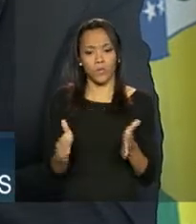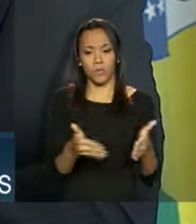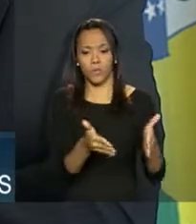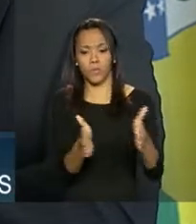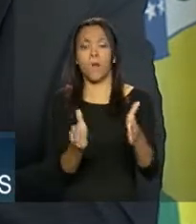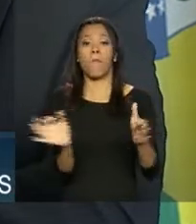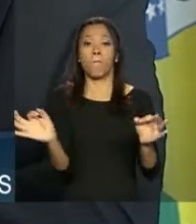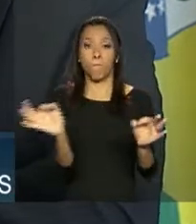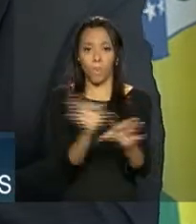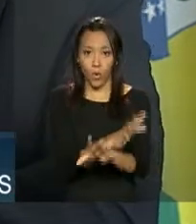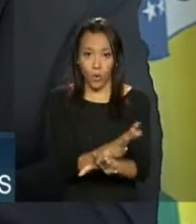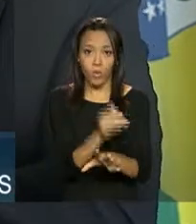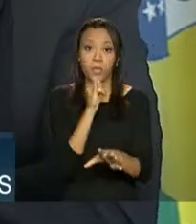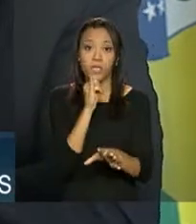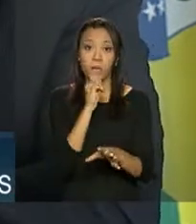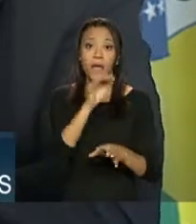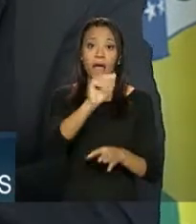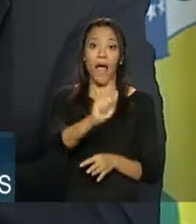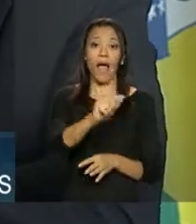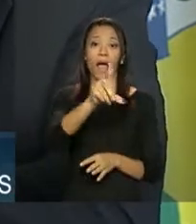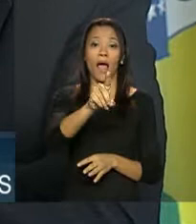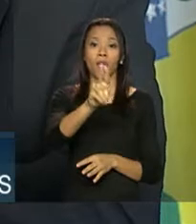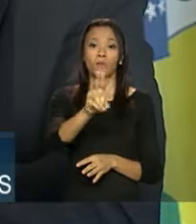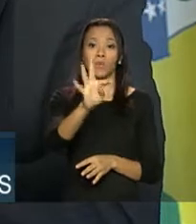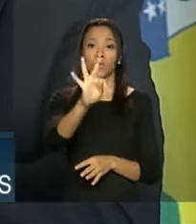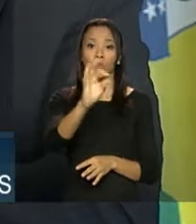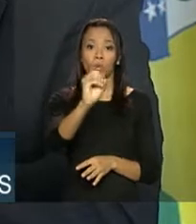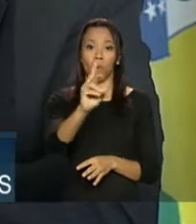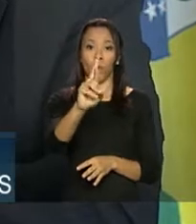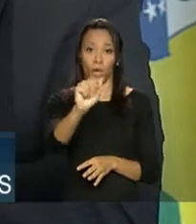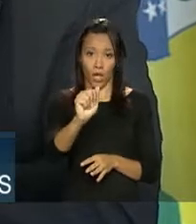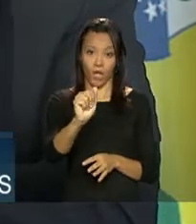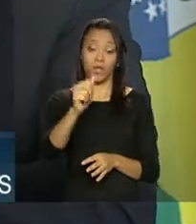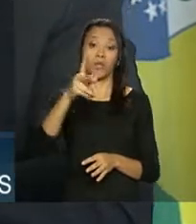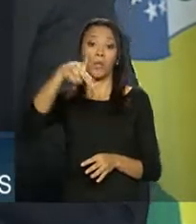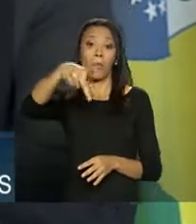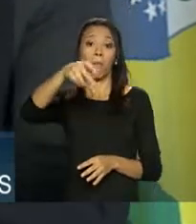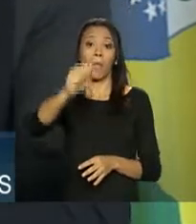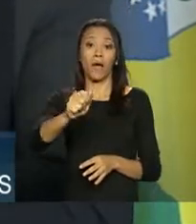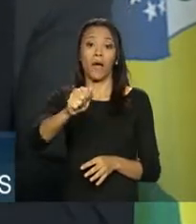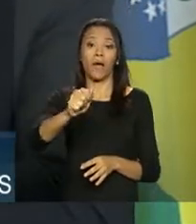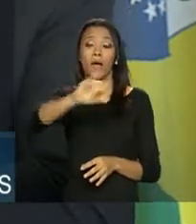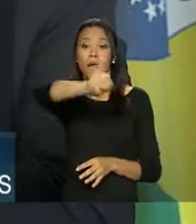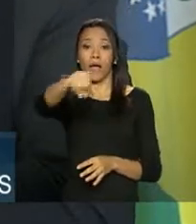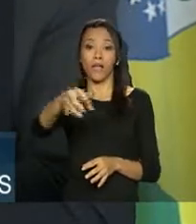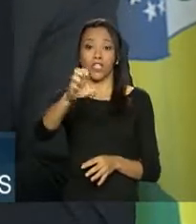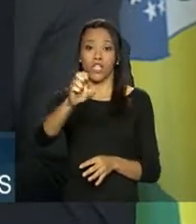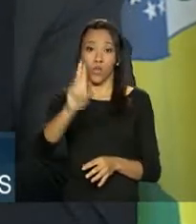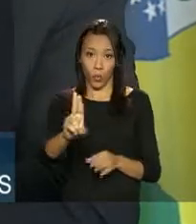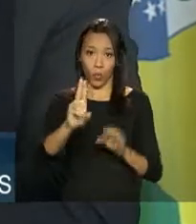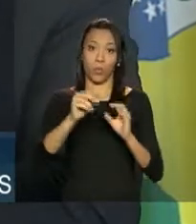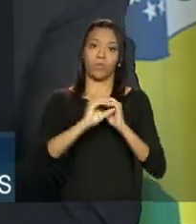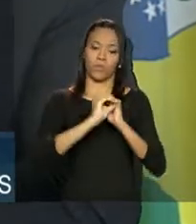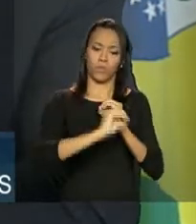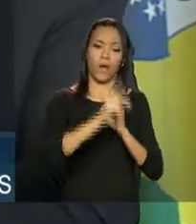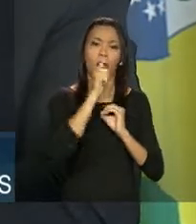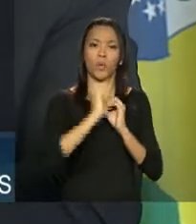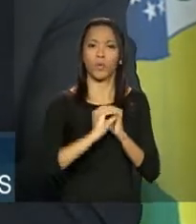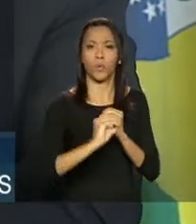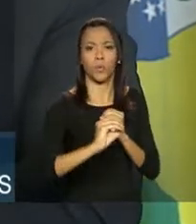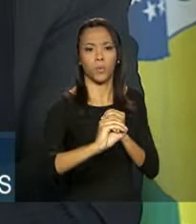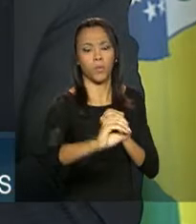como Adutora do Pajeú que já capta água no rio São Francisco e já leva essas obras